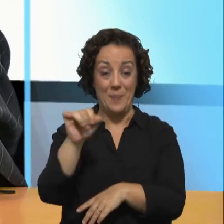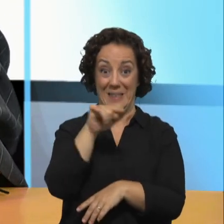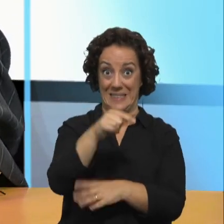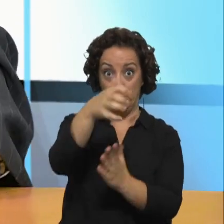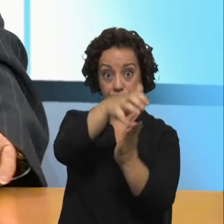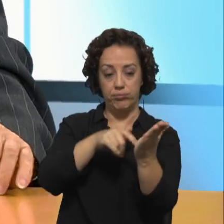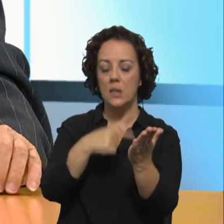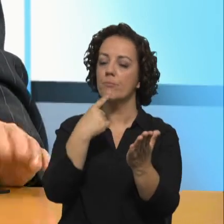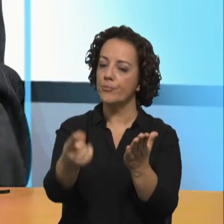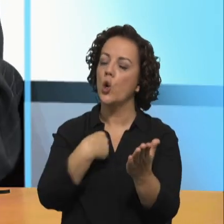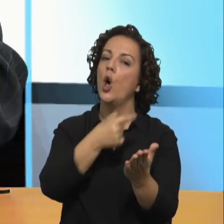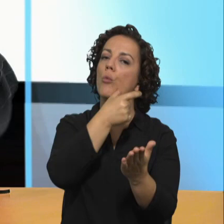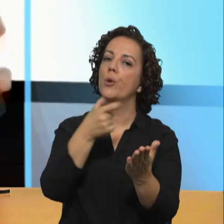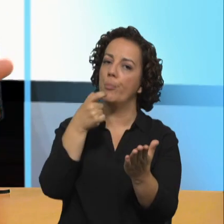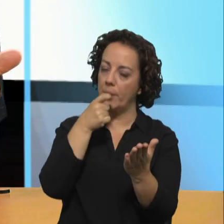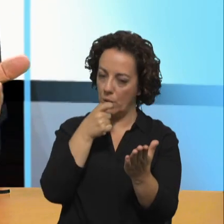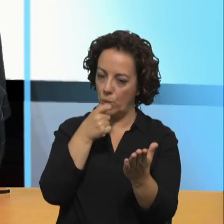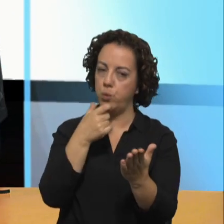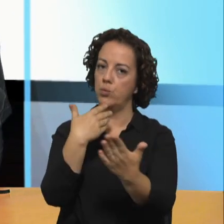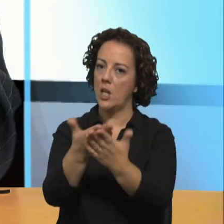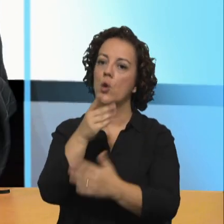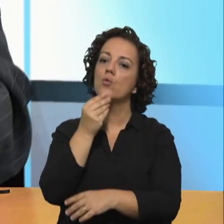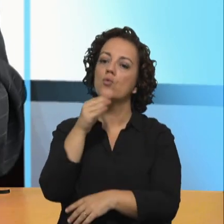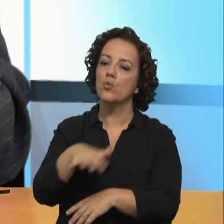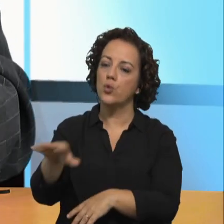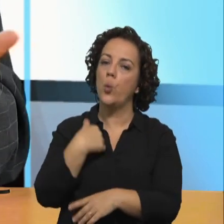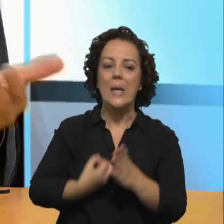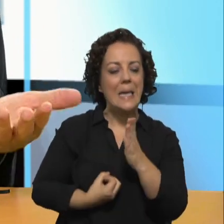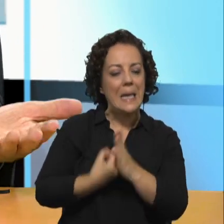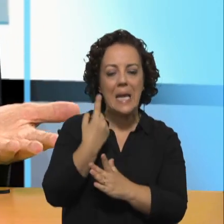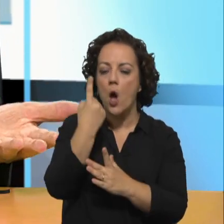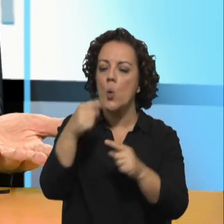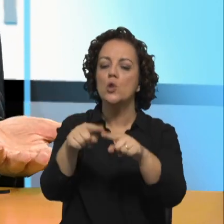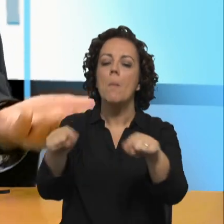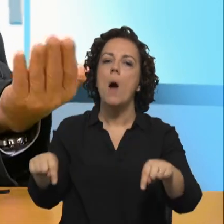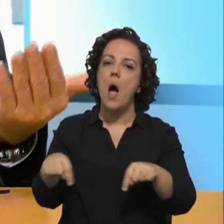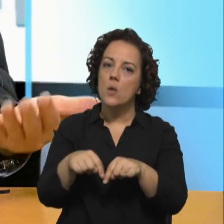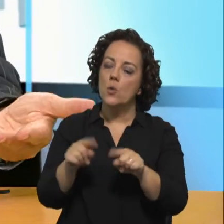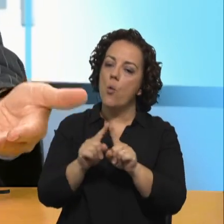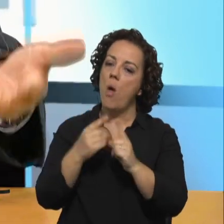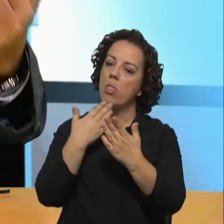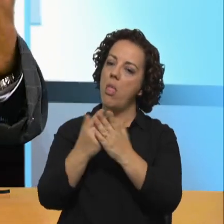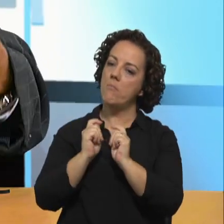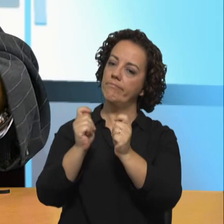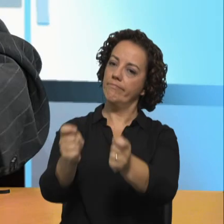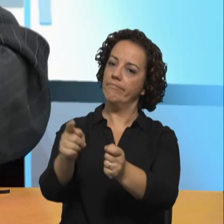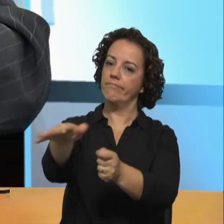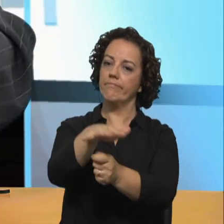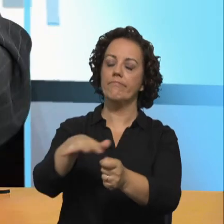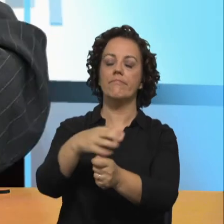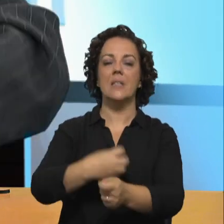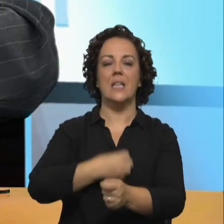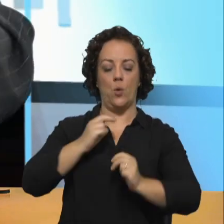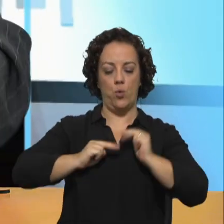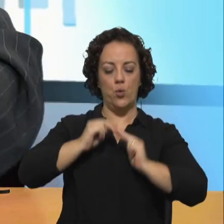criar um lar, criar um espaço para eles poderem ter aí uma identidade. Esta esperança